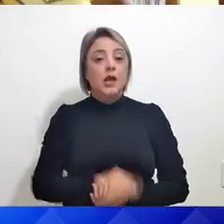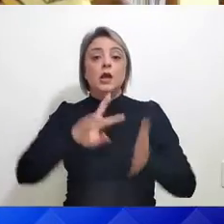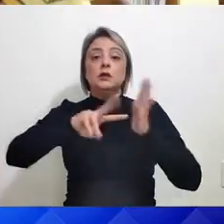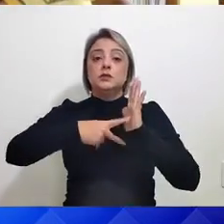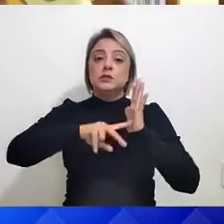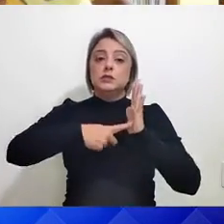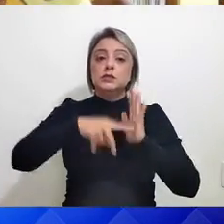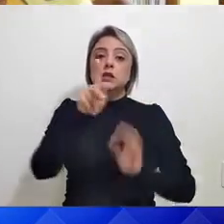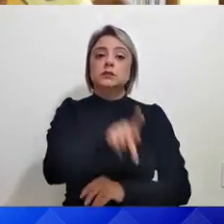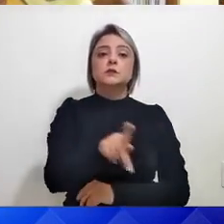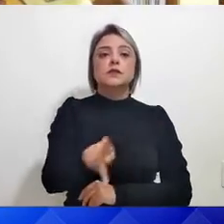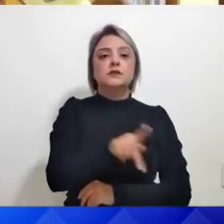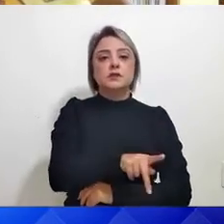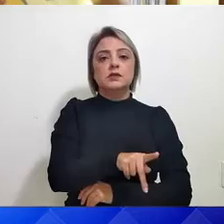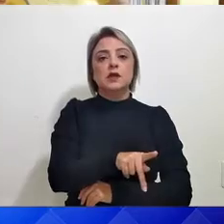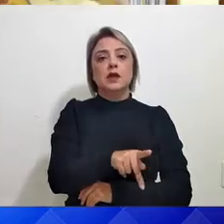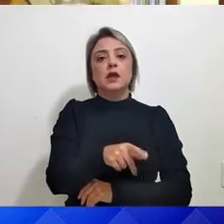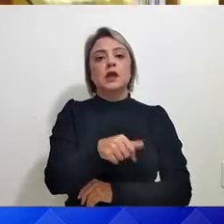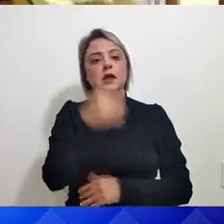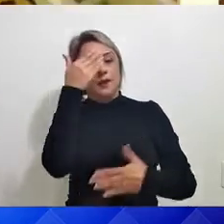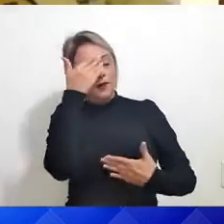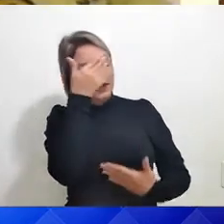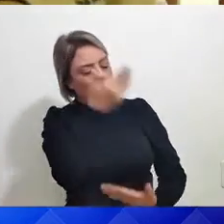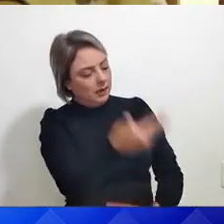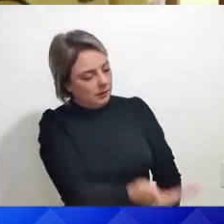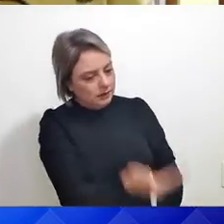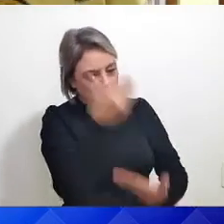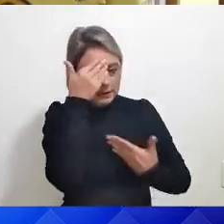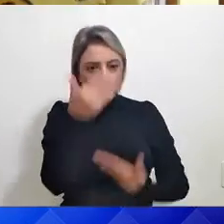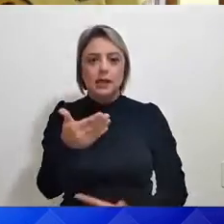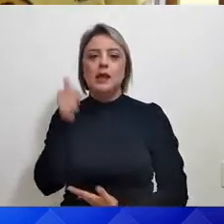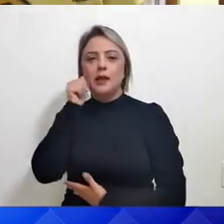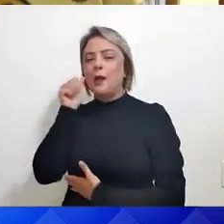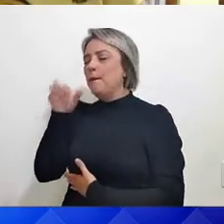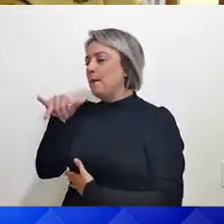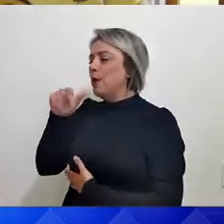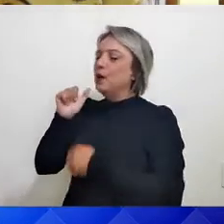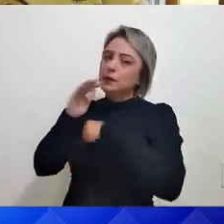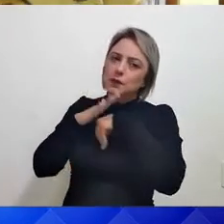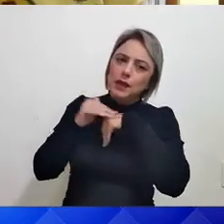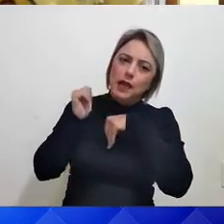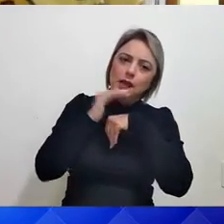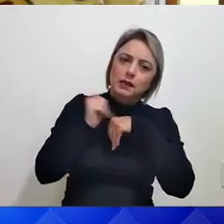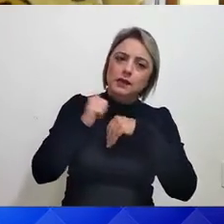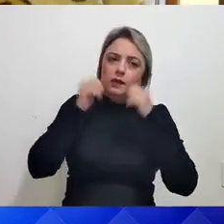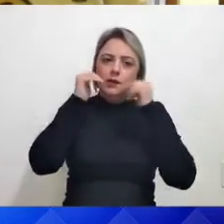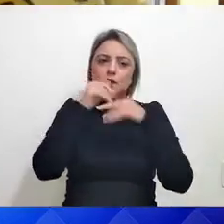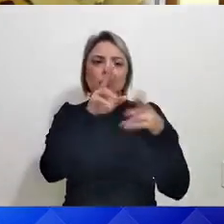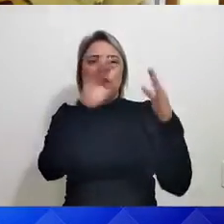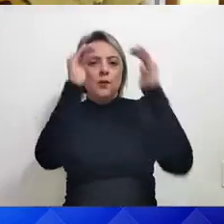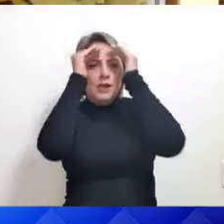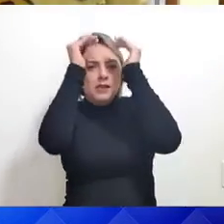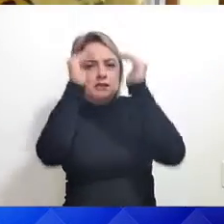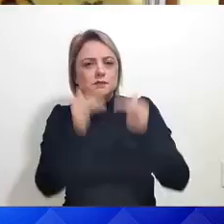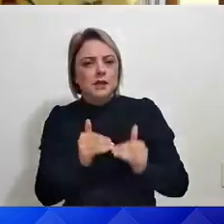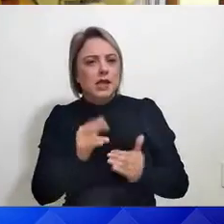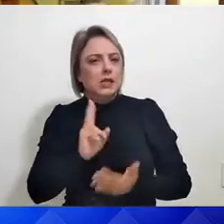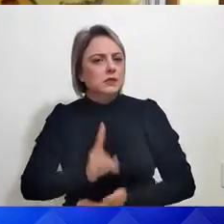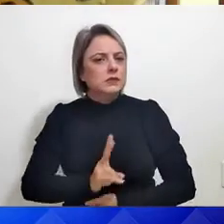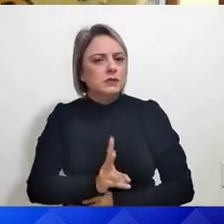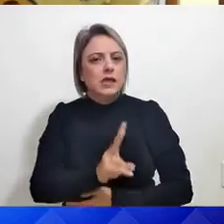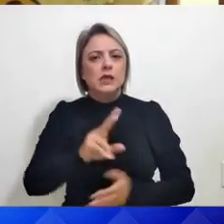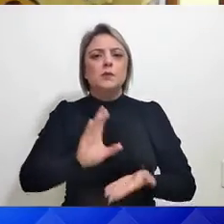rede intersetorial do Gama, bem ativa, e sempre o Sindicato dos Professores está junto com a gente nessas caminhadas,